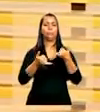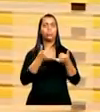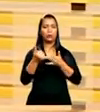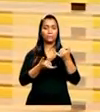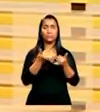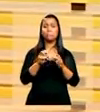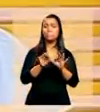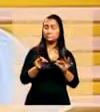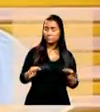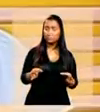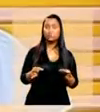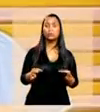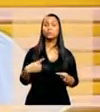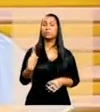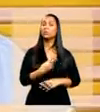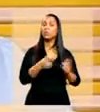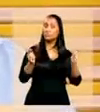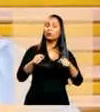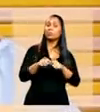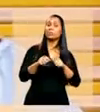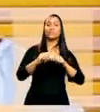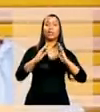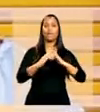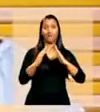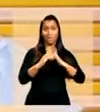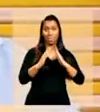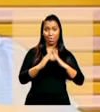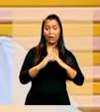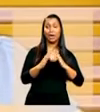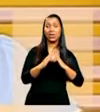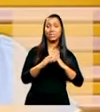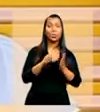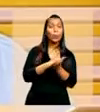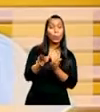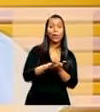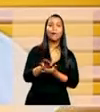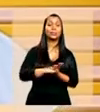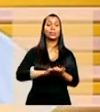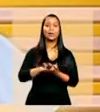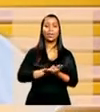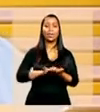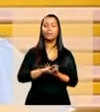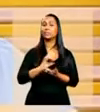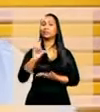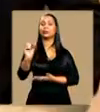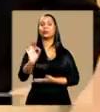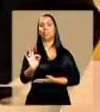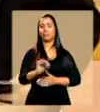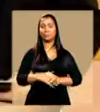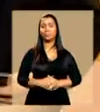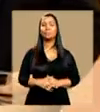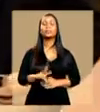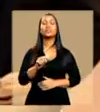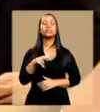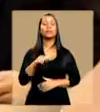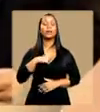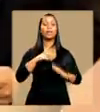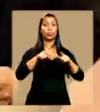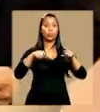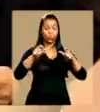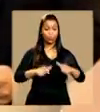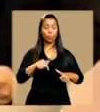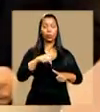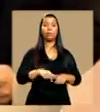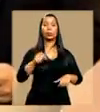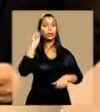tantas brincadeiras simples que a gente pode fazer em casa, sem gastar um tostão, sem sair para a rua. Vivian, tem um lugar aqui